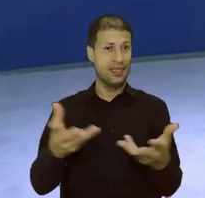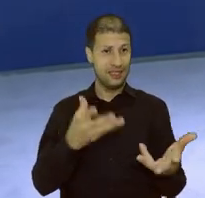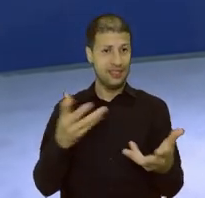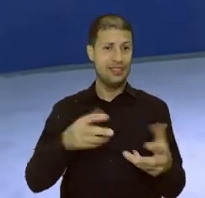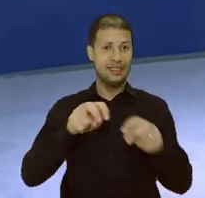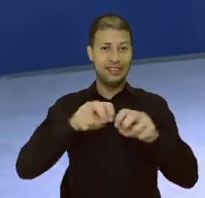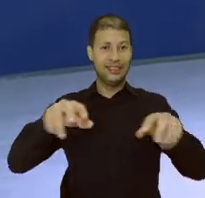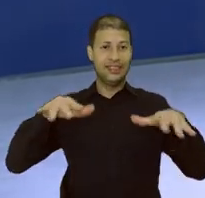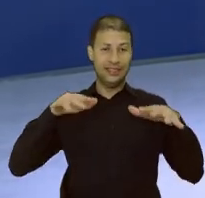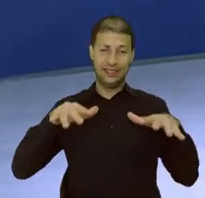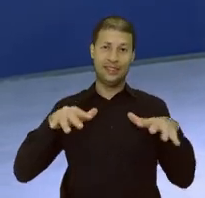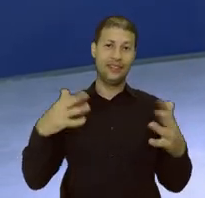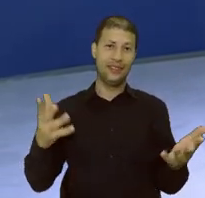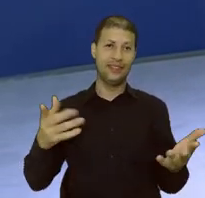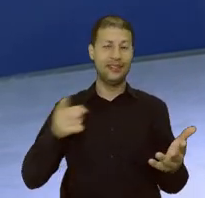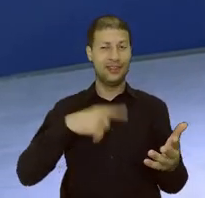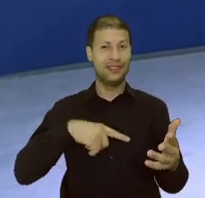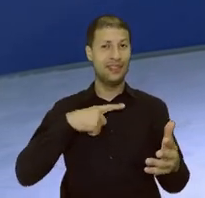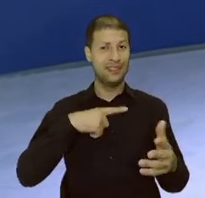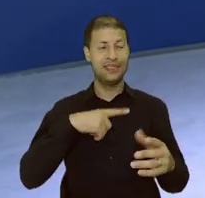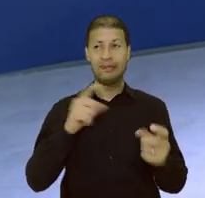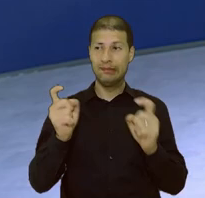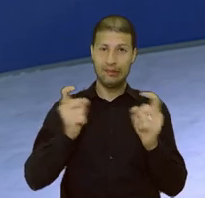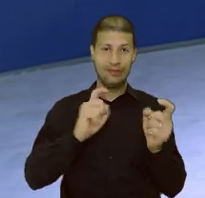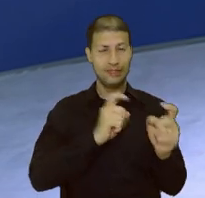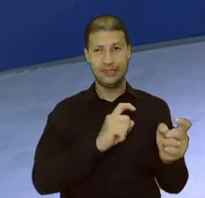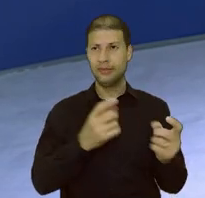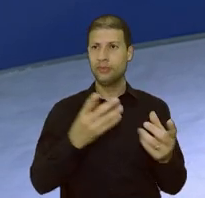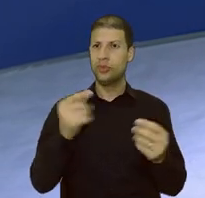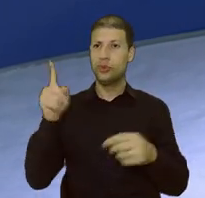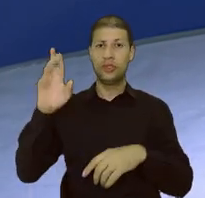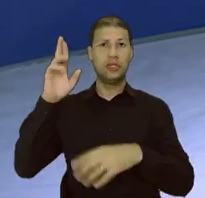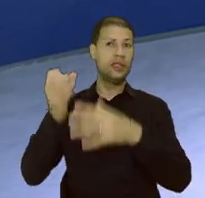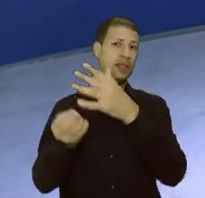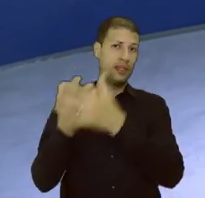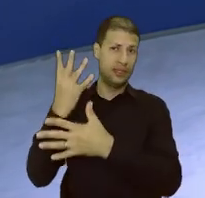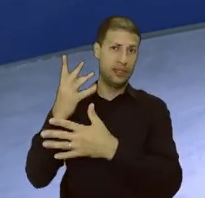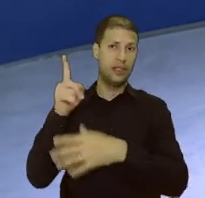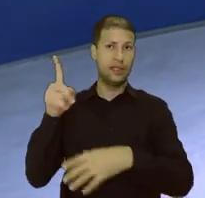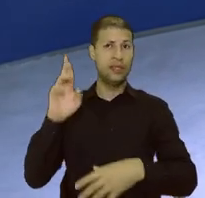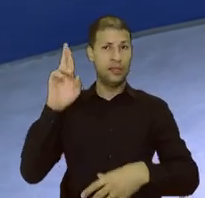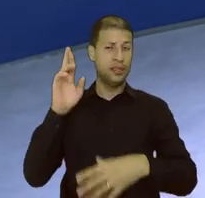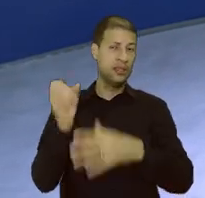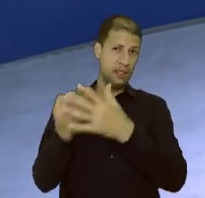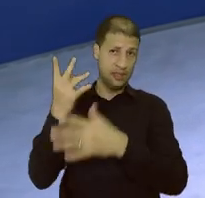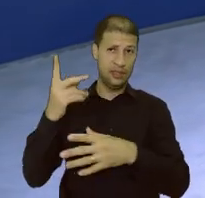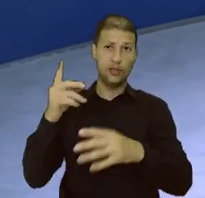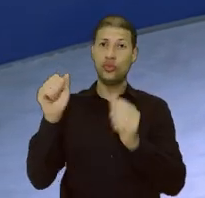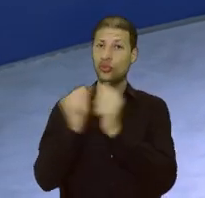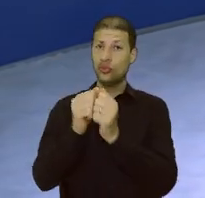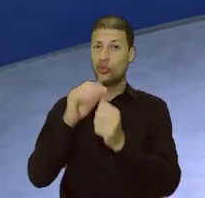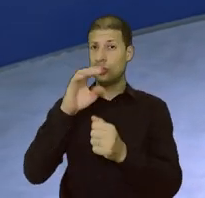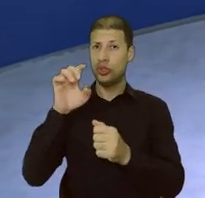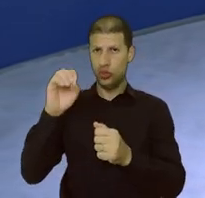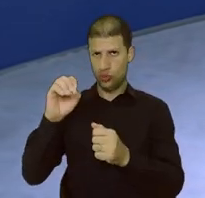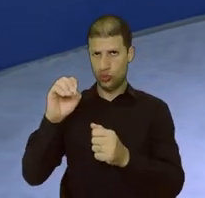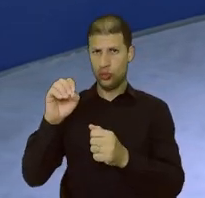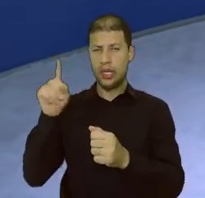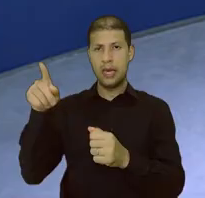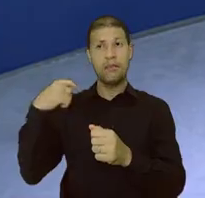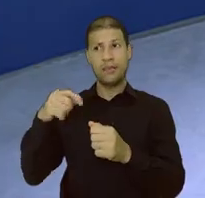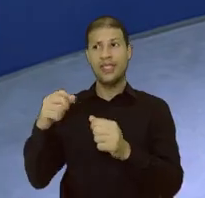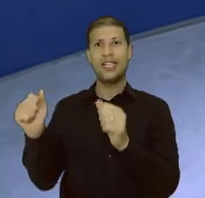a gente deixa muito essa discussão com o fundador porque o fundador e o Senhor ele tem que estar muito comprado naquela